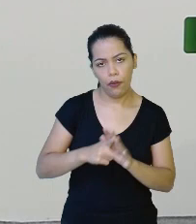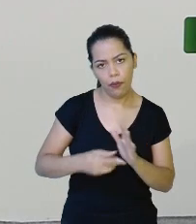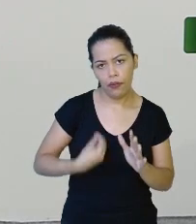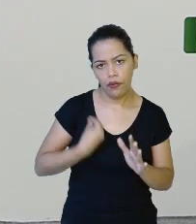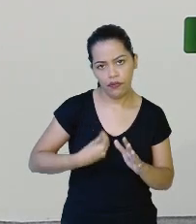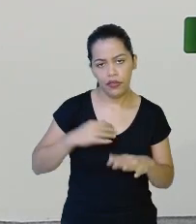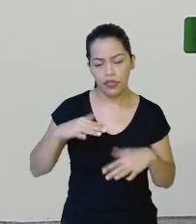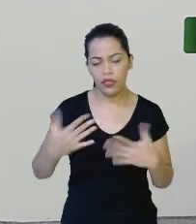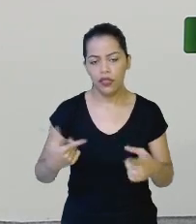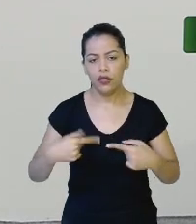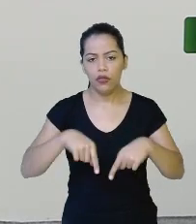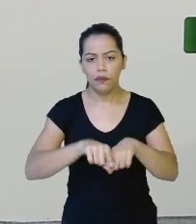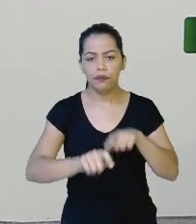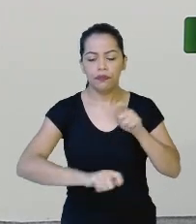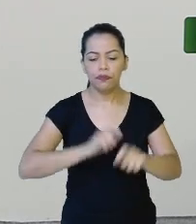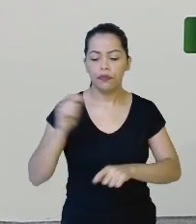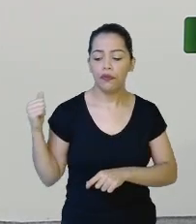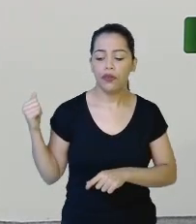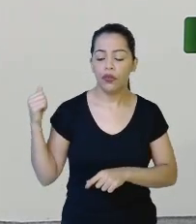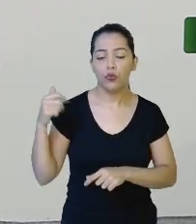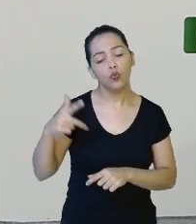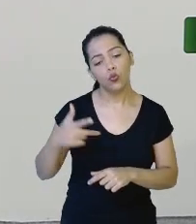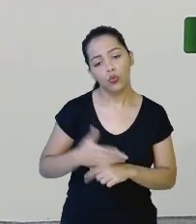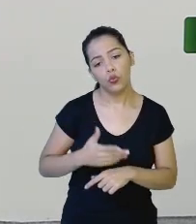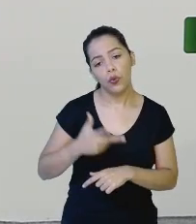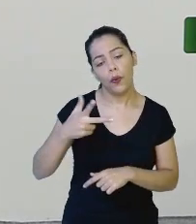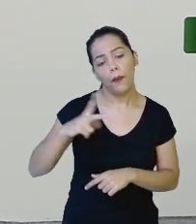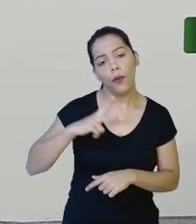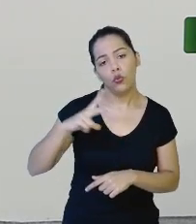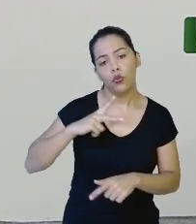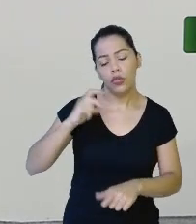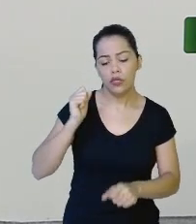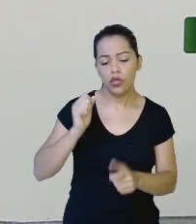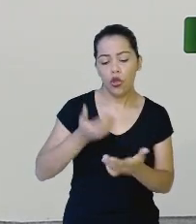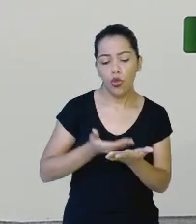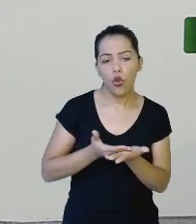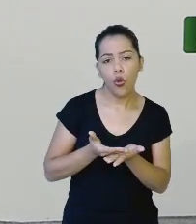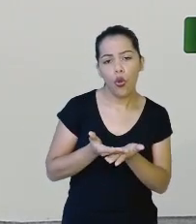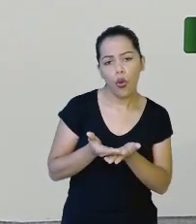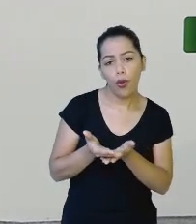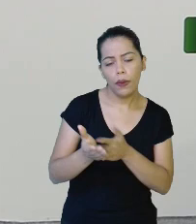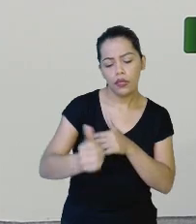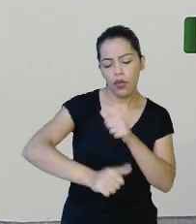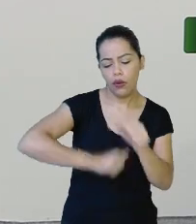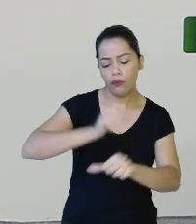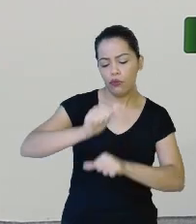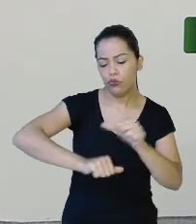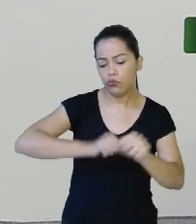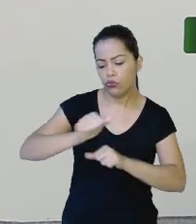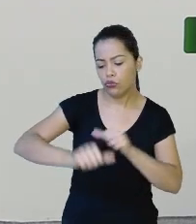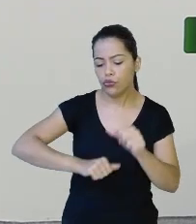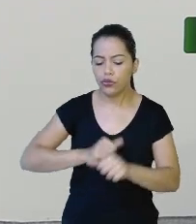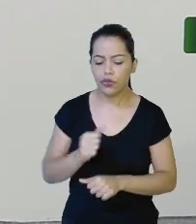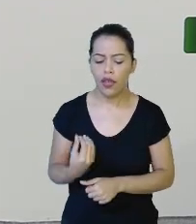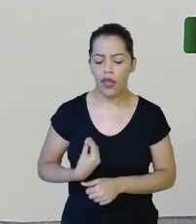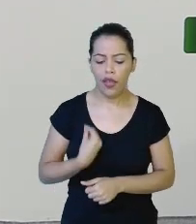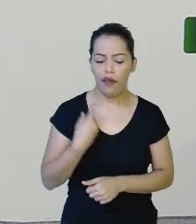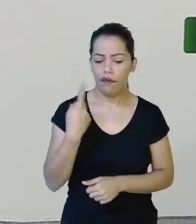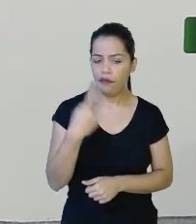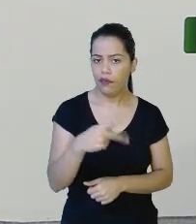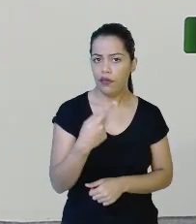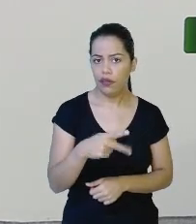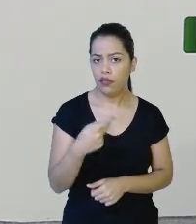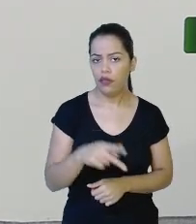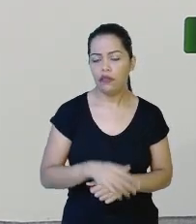os portugueses chegaram e foram, pouco a pouco, mudando essa cultura. Depois deles, né, como eu disse a